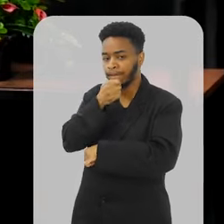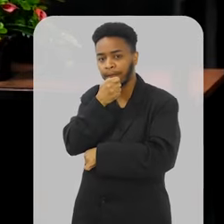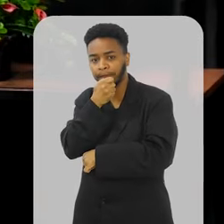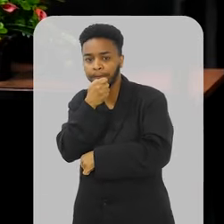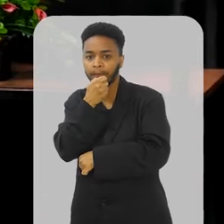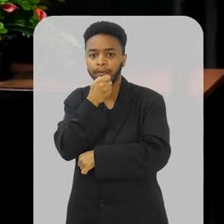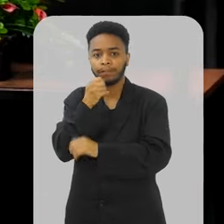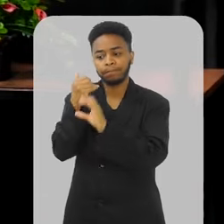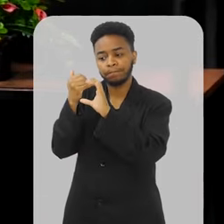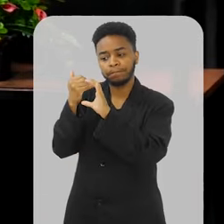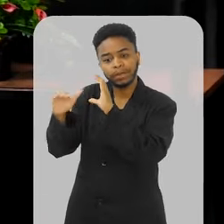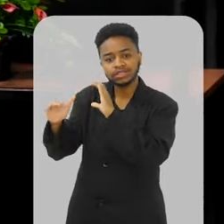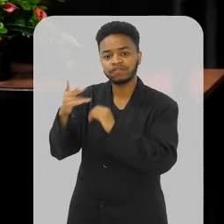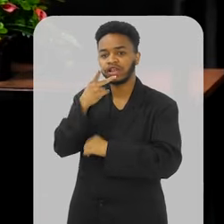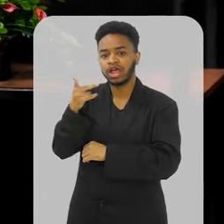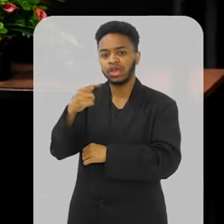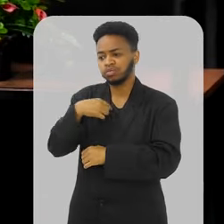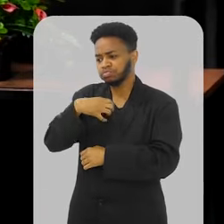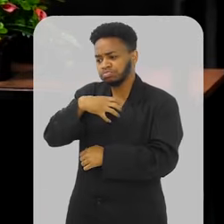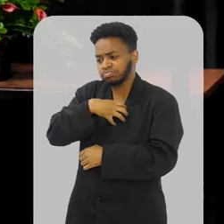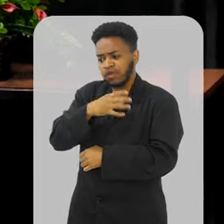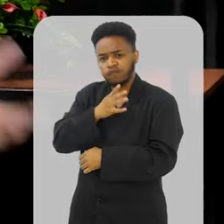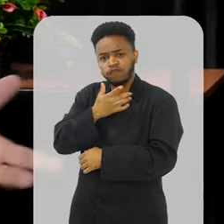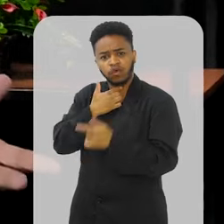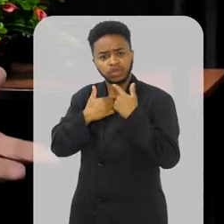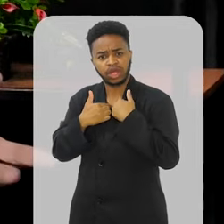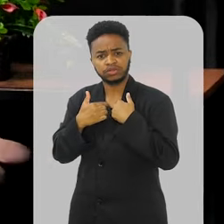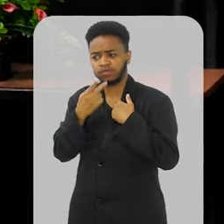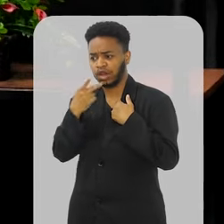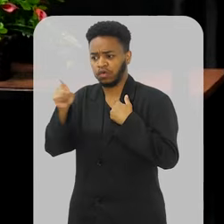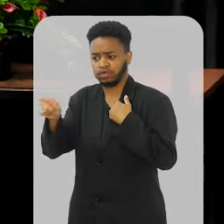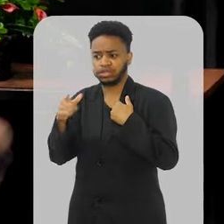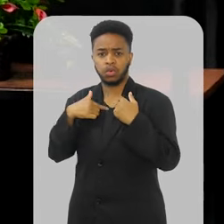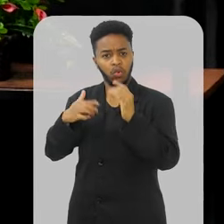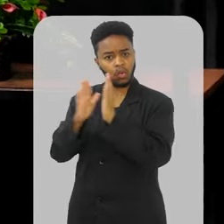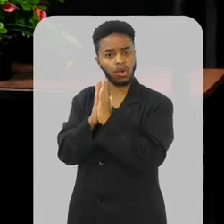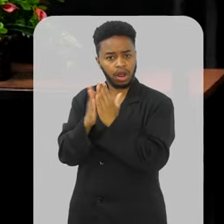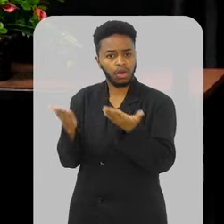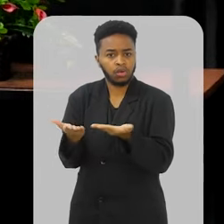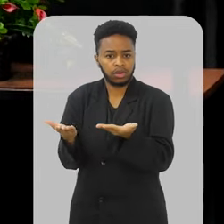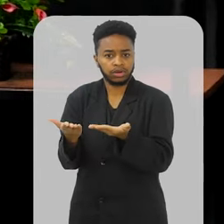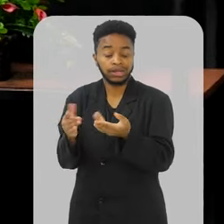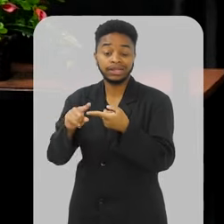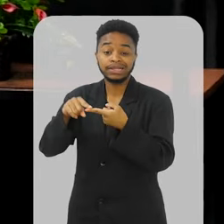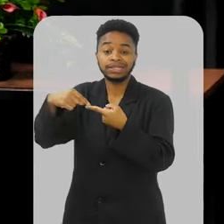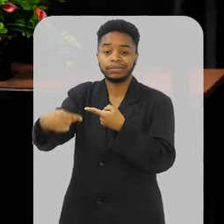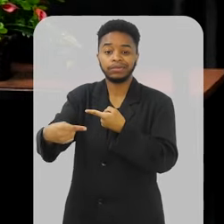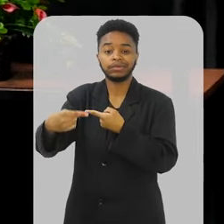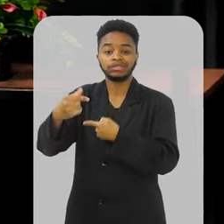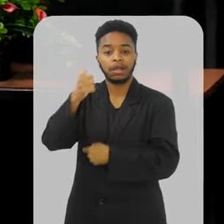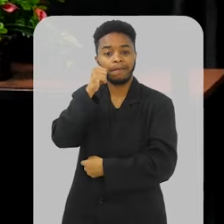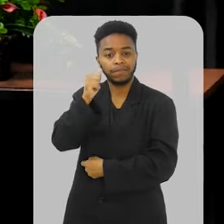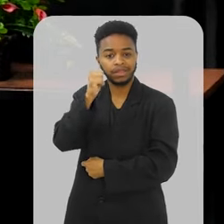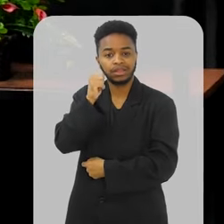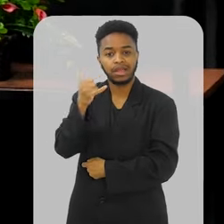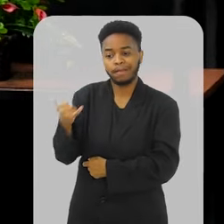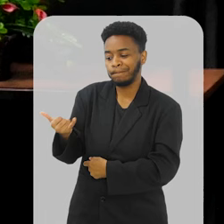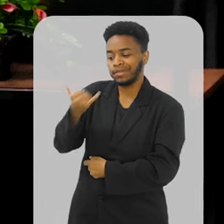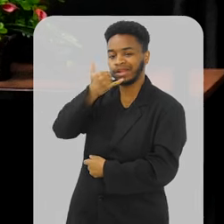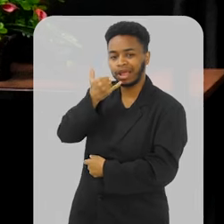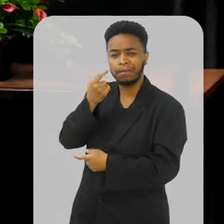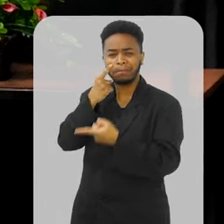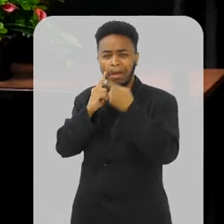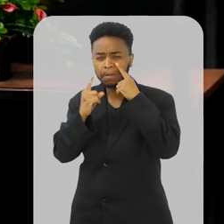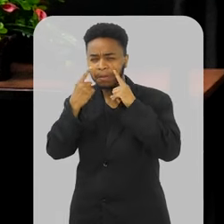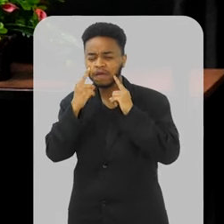um áudio a mensagem veio você no meu coração eu não sei por Tô rezando agora e depois a menina em prantos